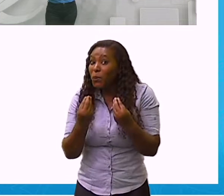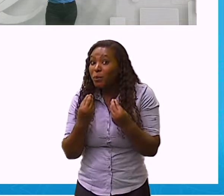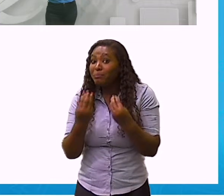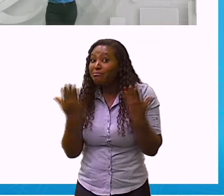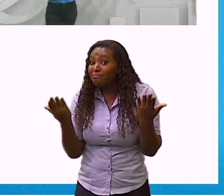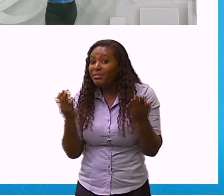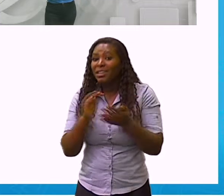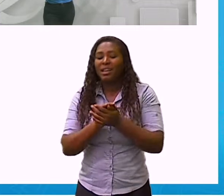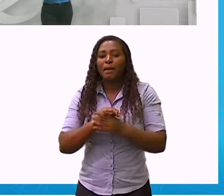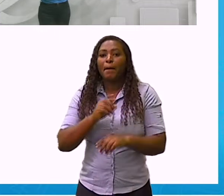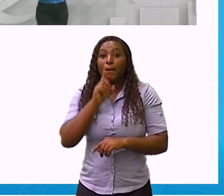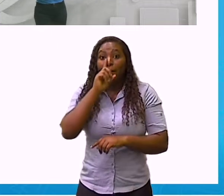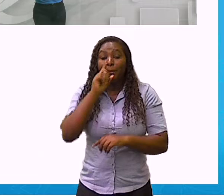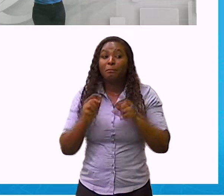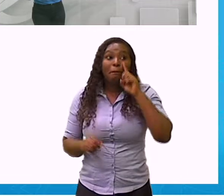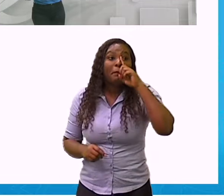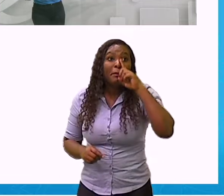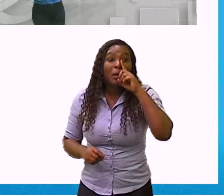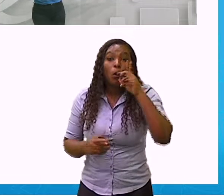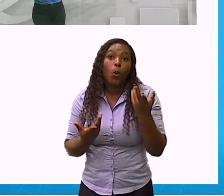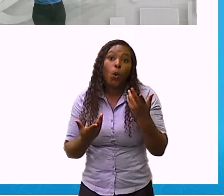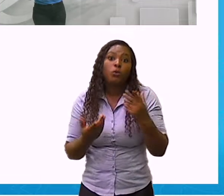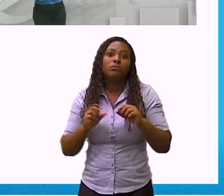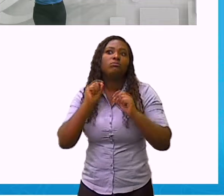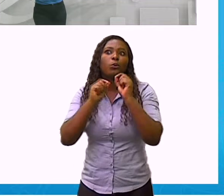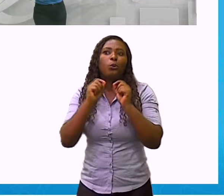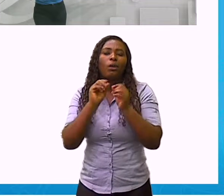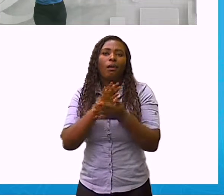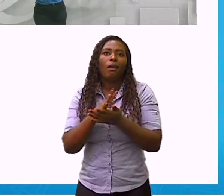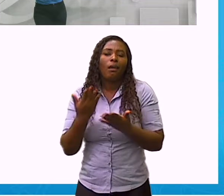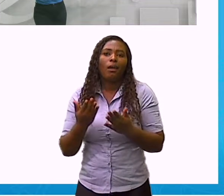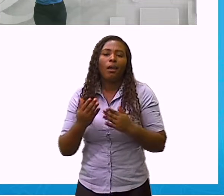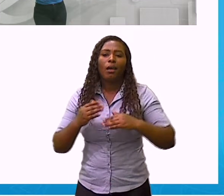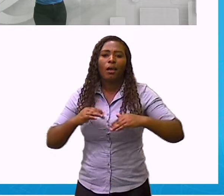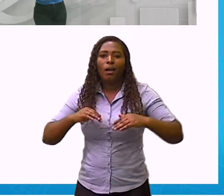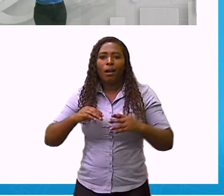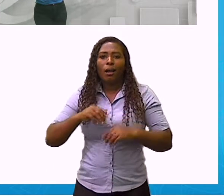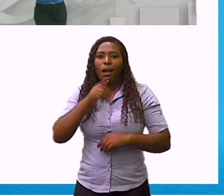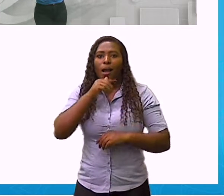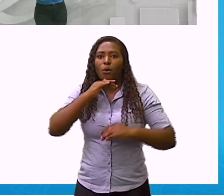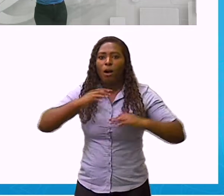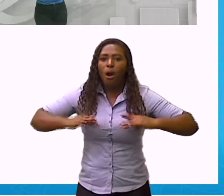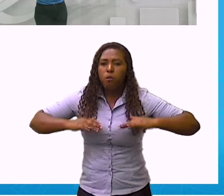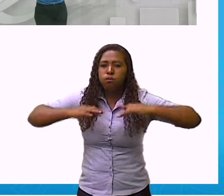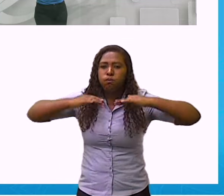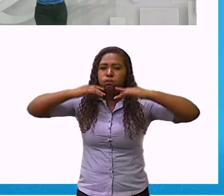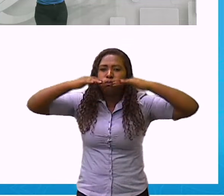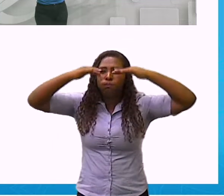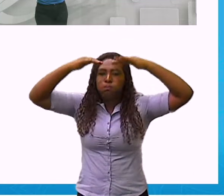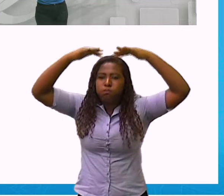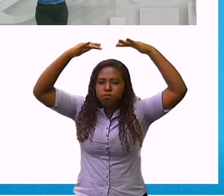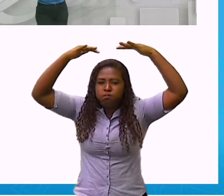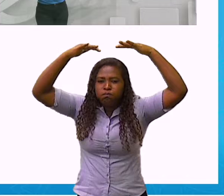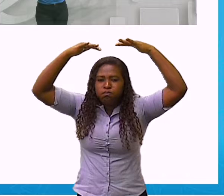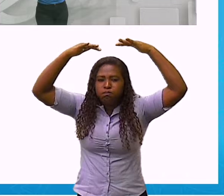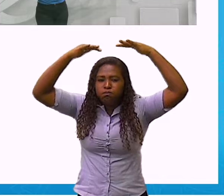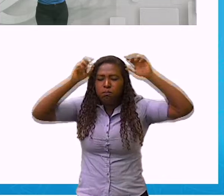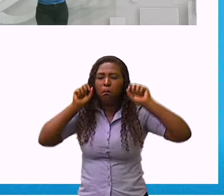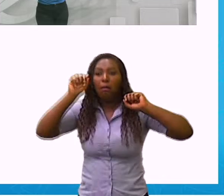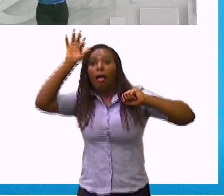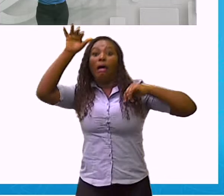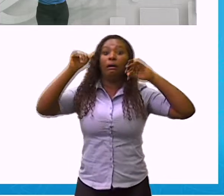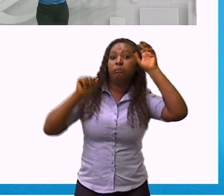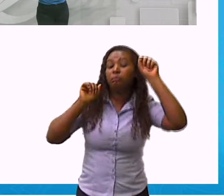caso você entre. Se você ficar do lado de fora, assim como nós temos aqui a imagem, há o perigo, mas